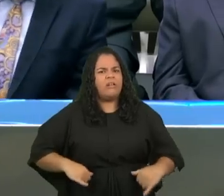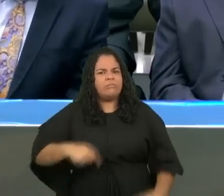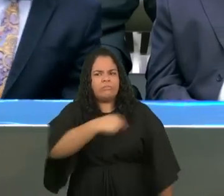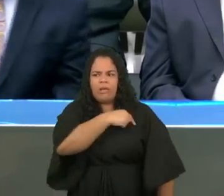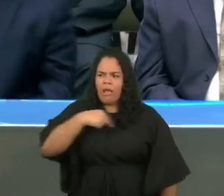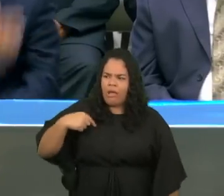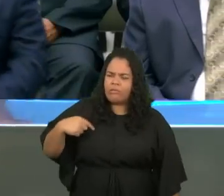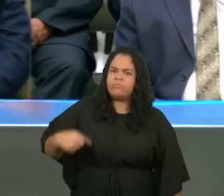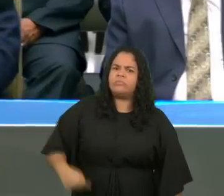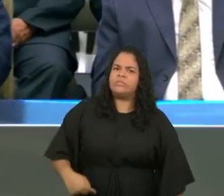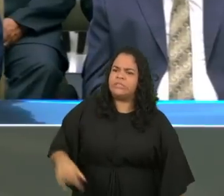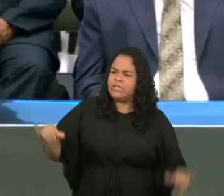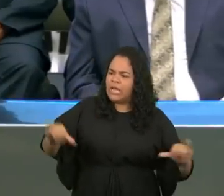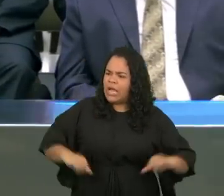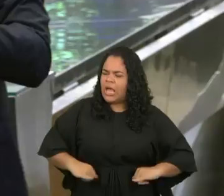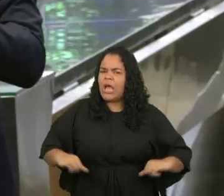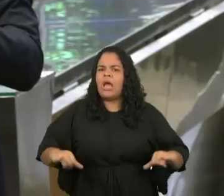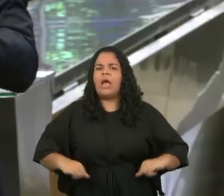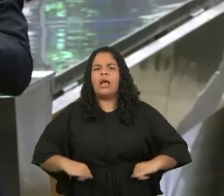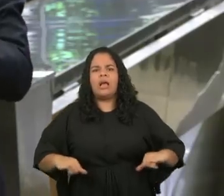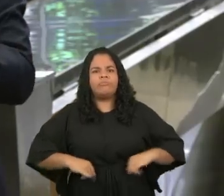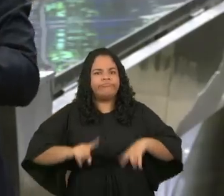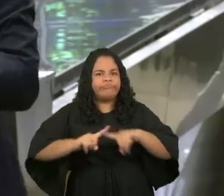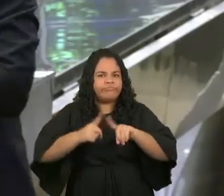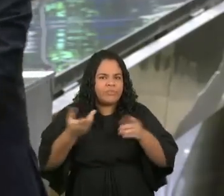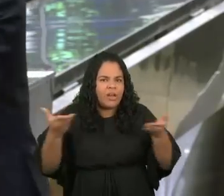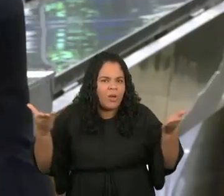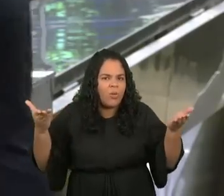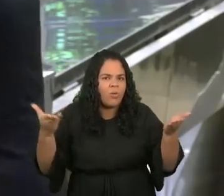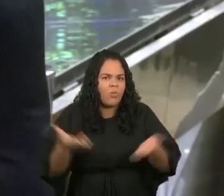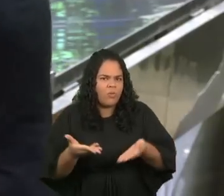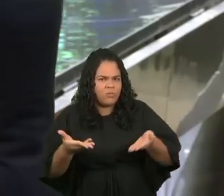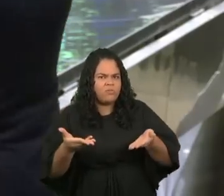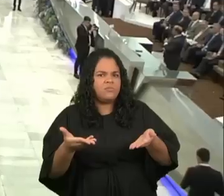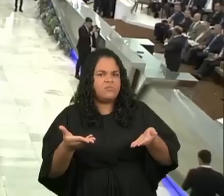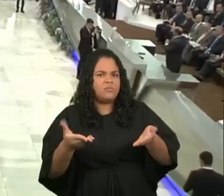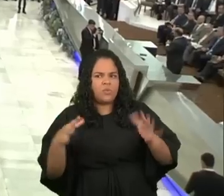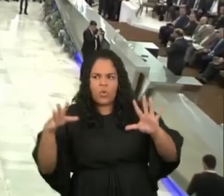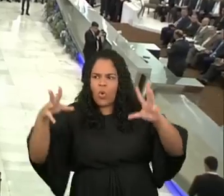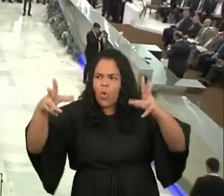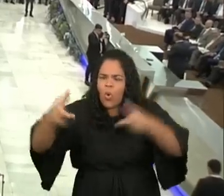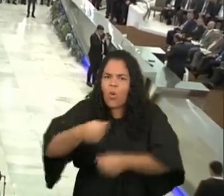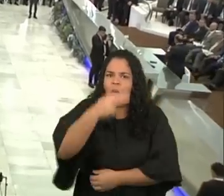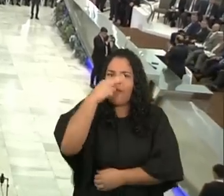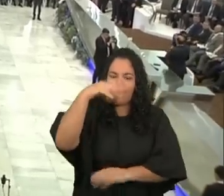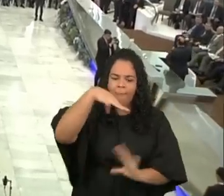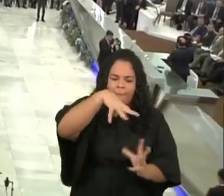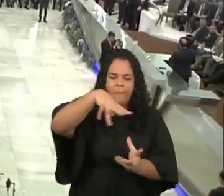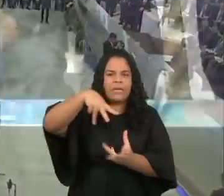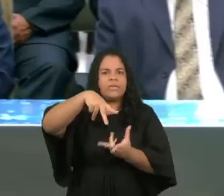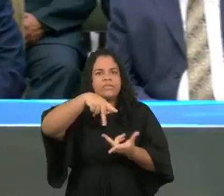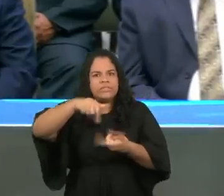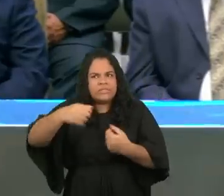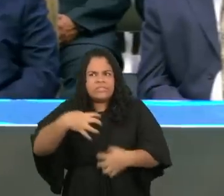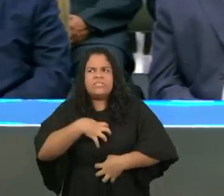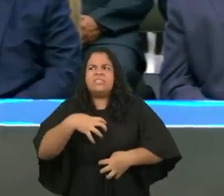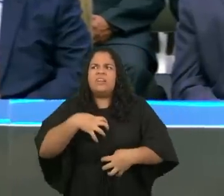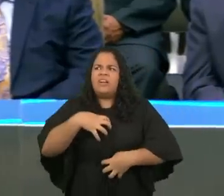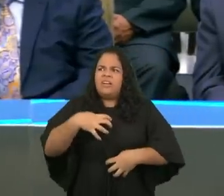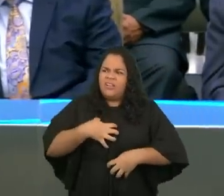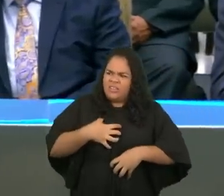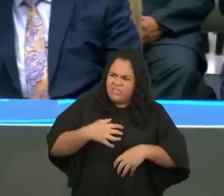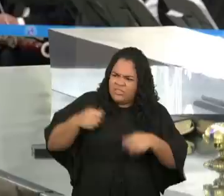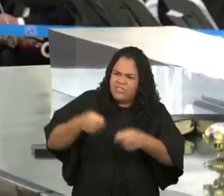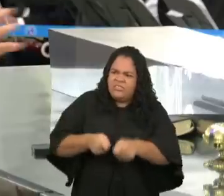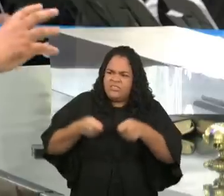somente lá. Mas agora a guerra é universal. Eu disse que a guerra é universal, é global, e a